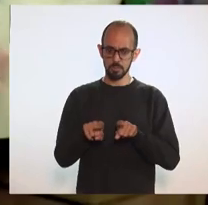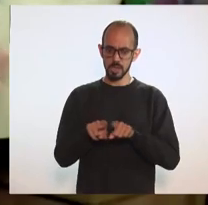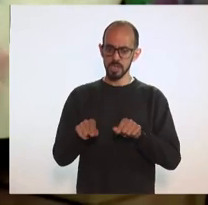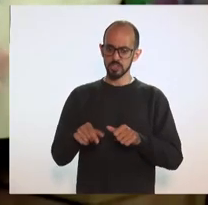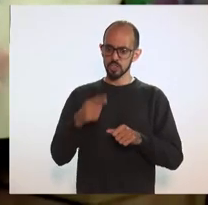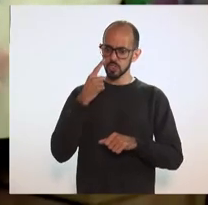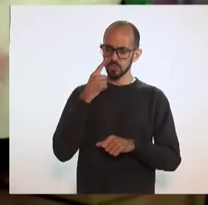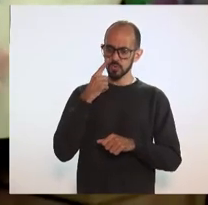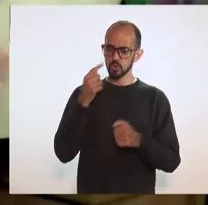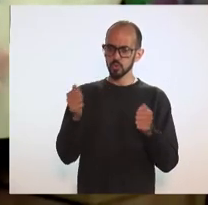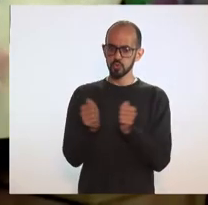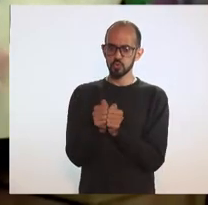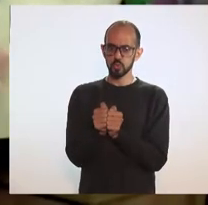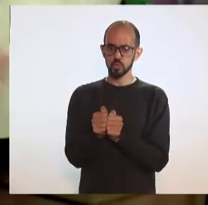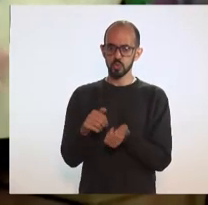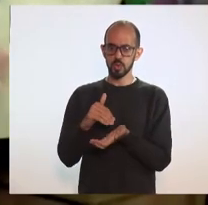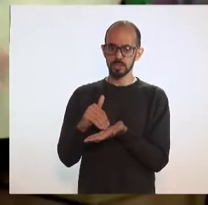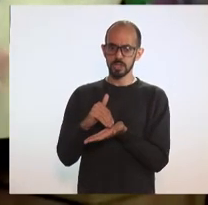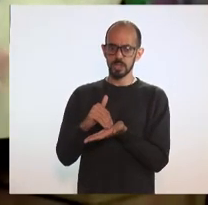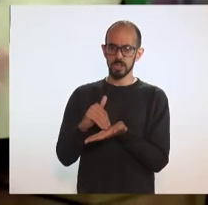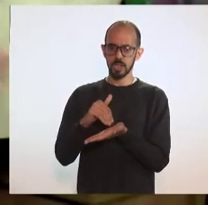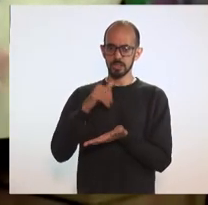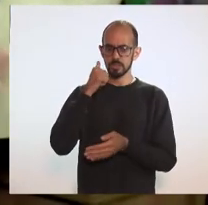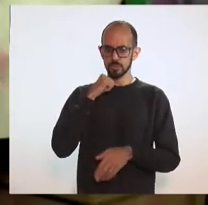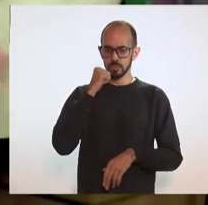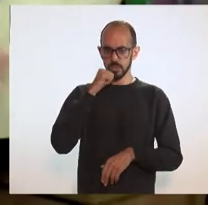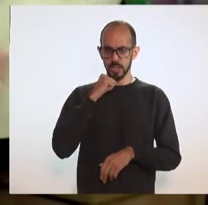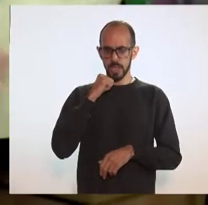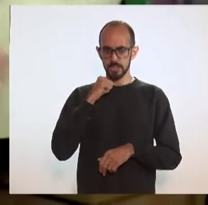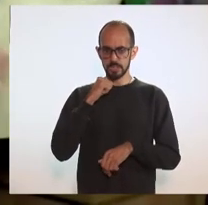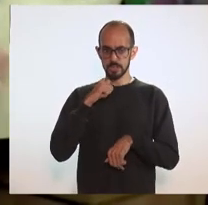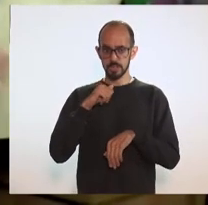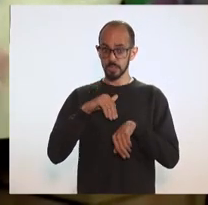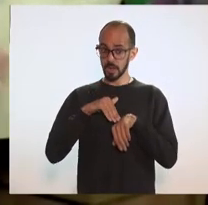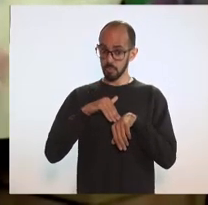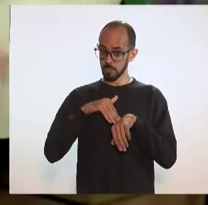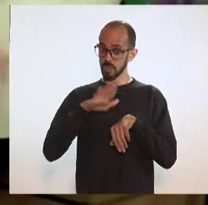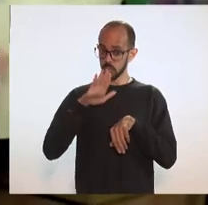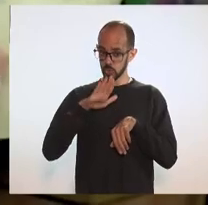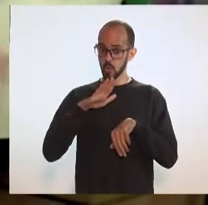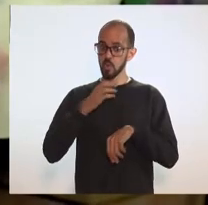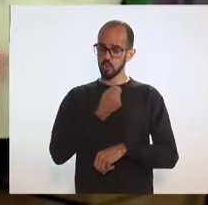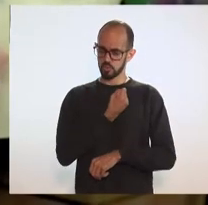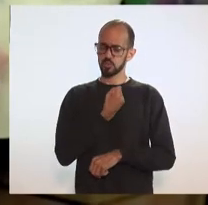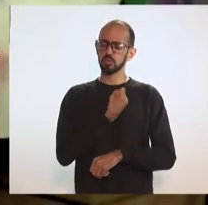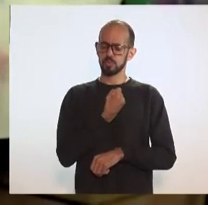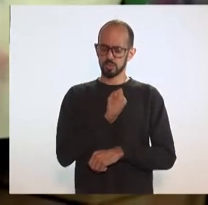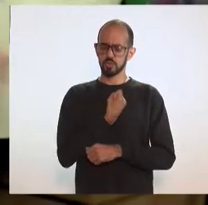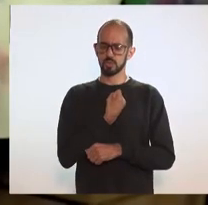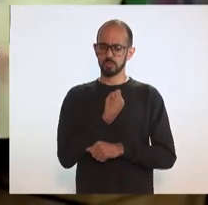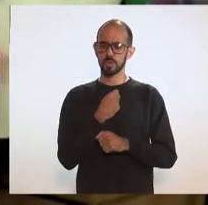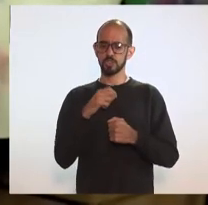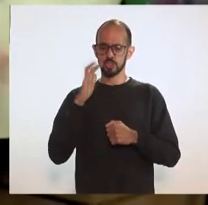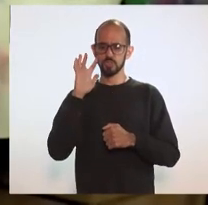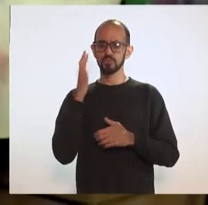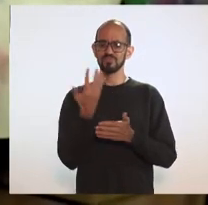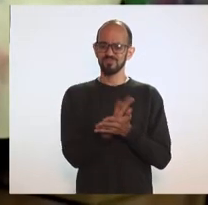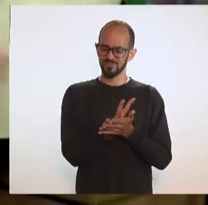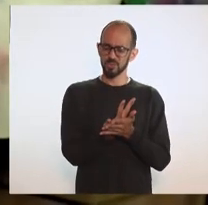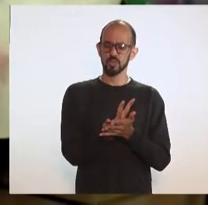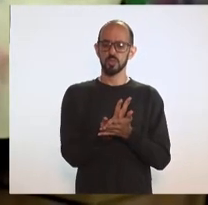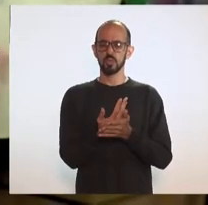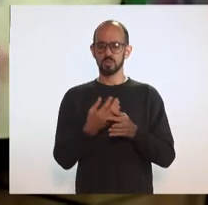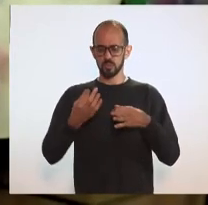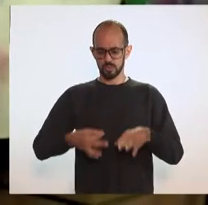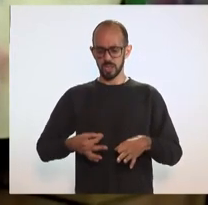secretaria de políticas para as mulheres o quanto houve aumento e podemos tomar algumas medidas a certeza e aí eu tava